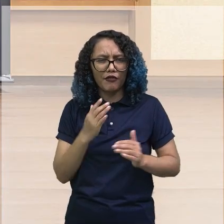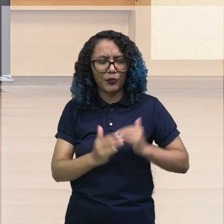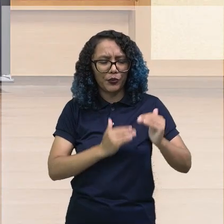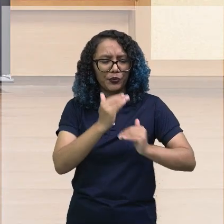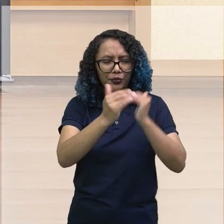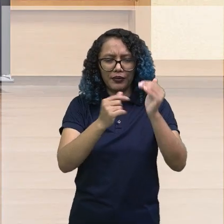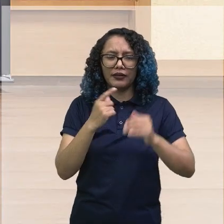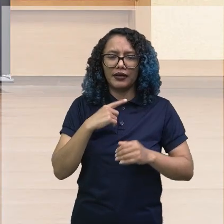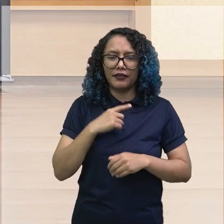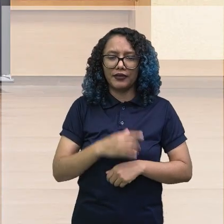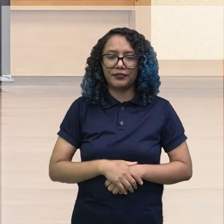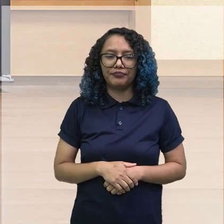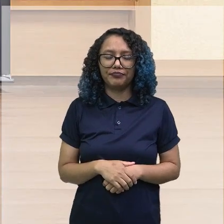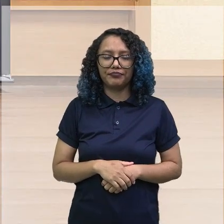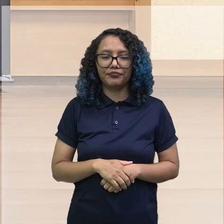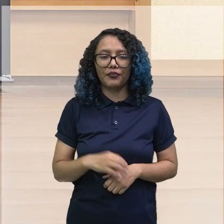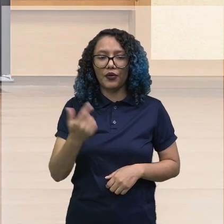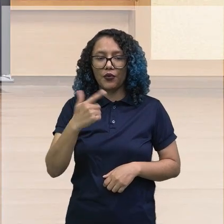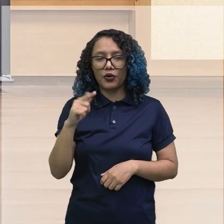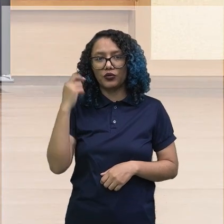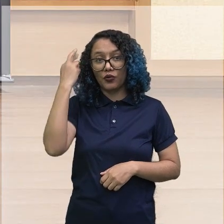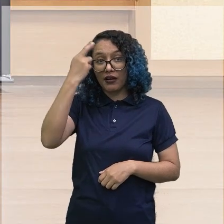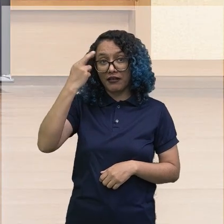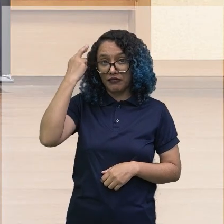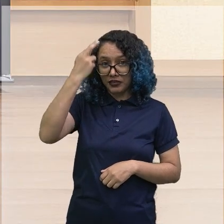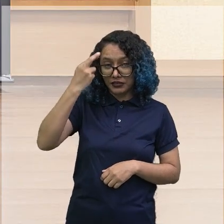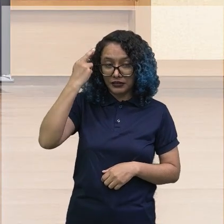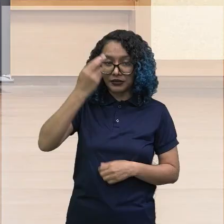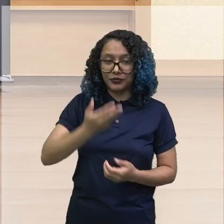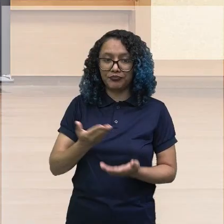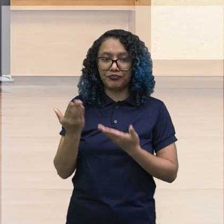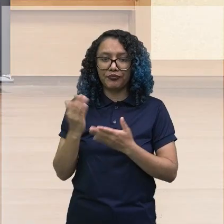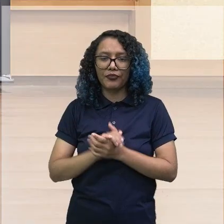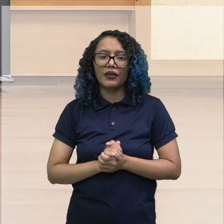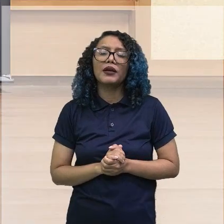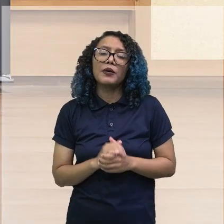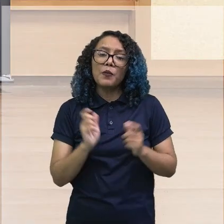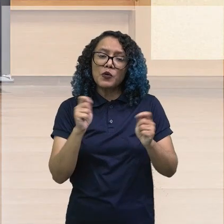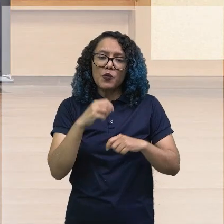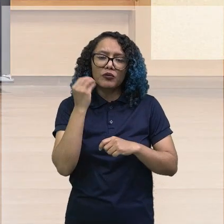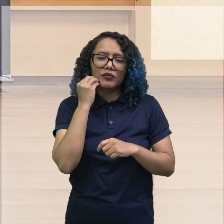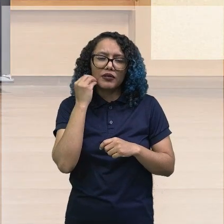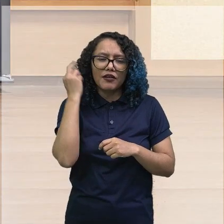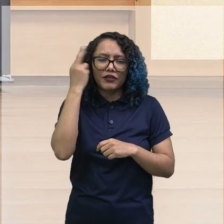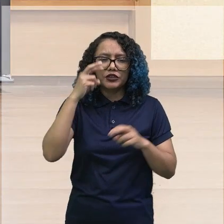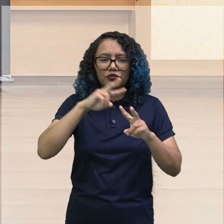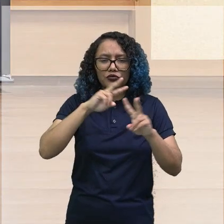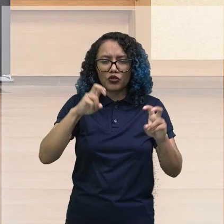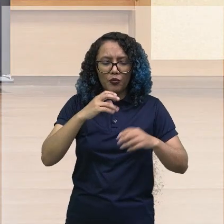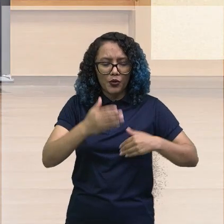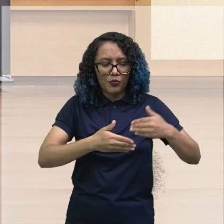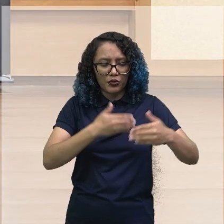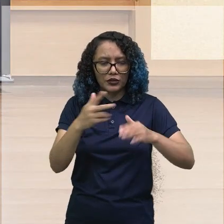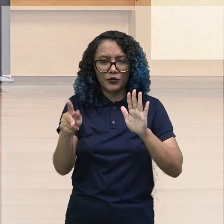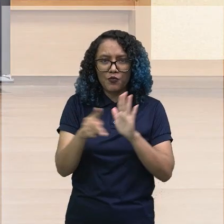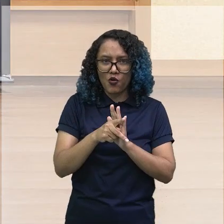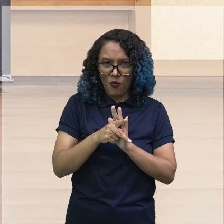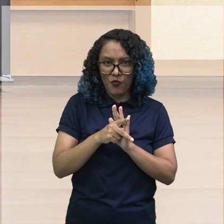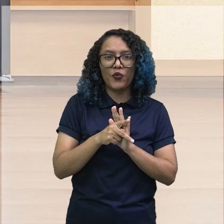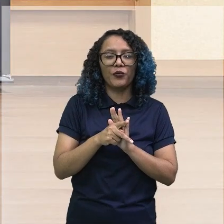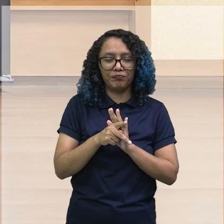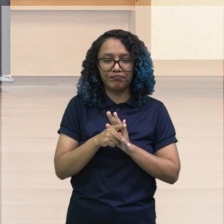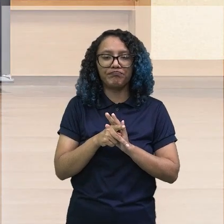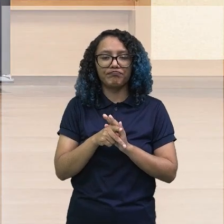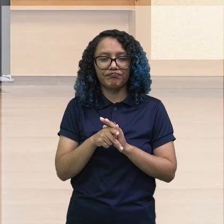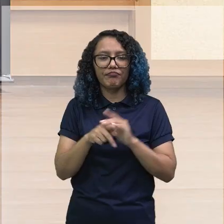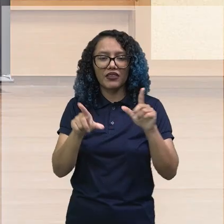do seu trabalho. Reflexão. O aluno tem a oportunidade de refletir sobre o seu próprio processo, escolhendo